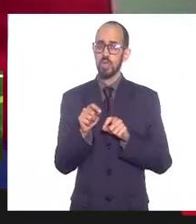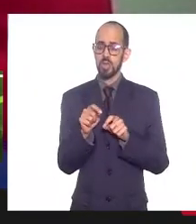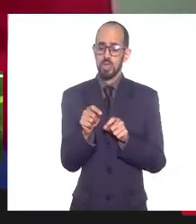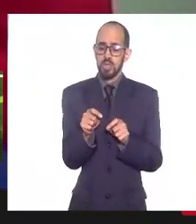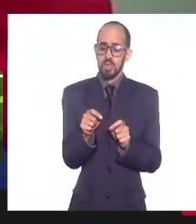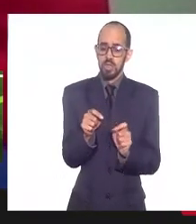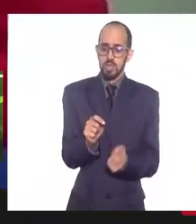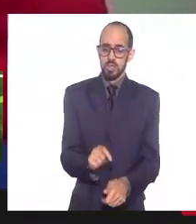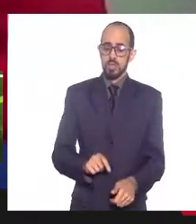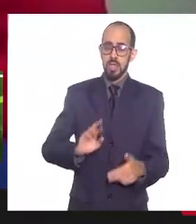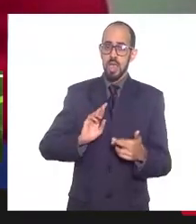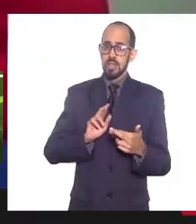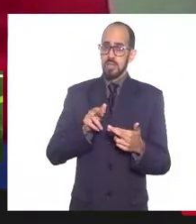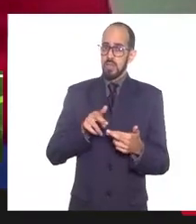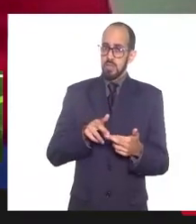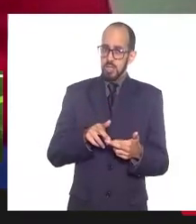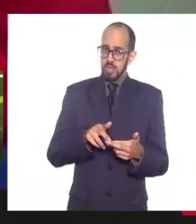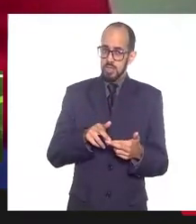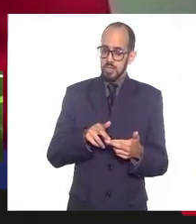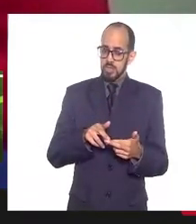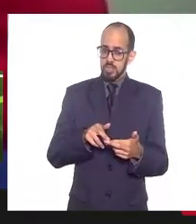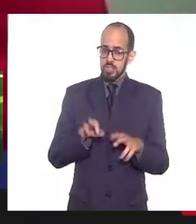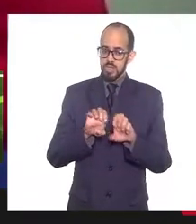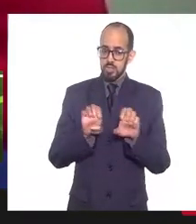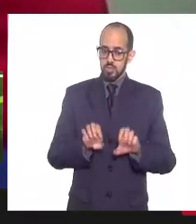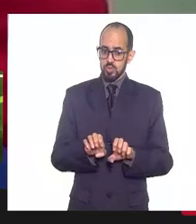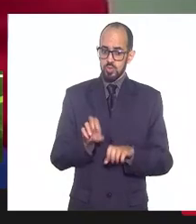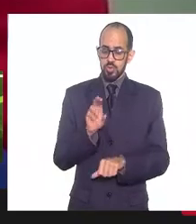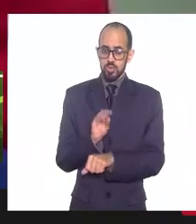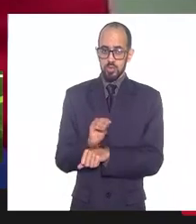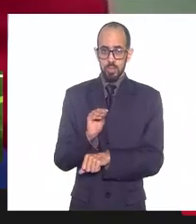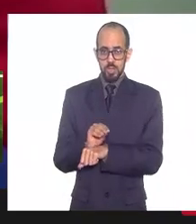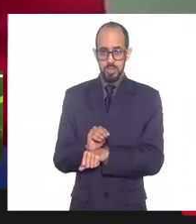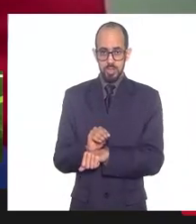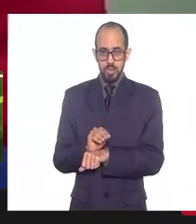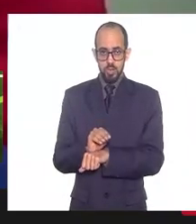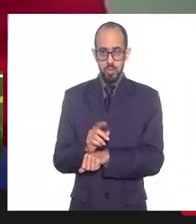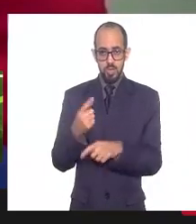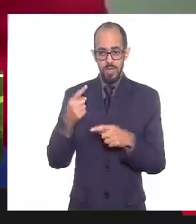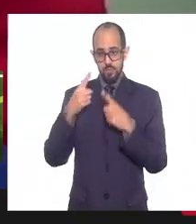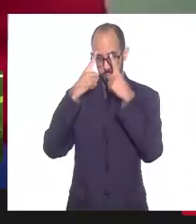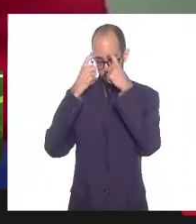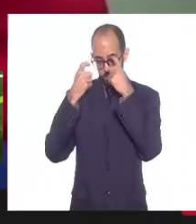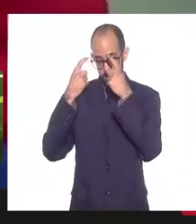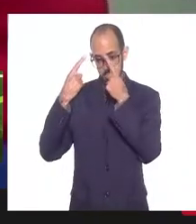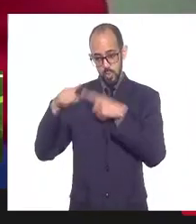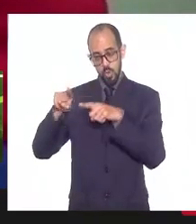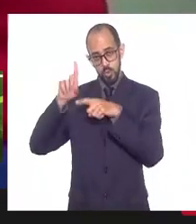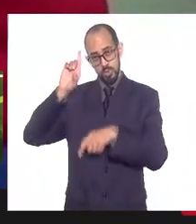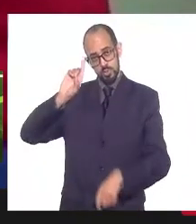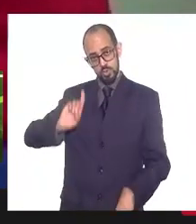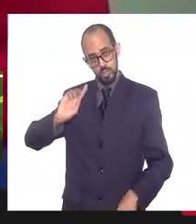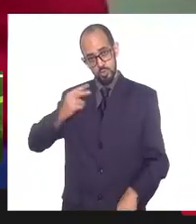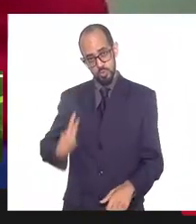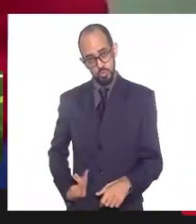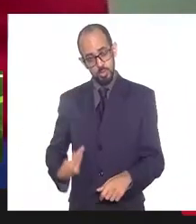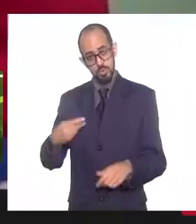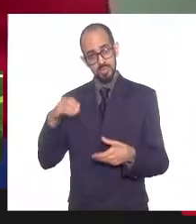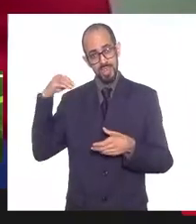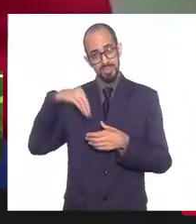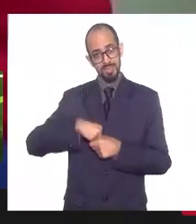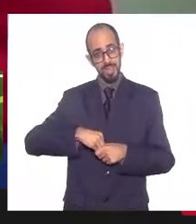centros de referência, as estruturas de proteção, a violação dos direitos humanos está inserida